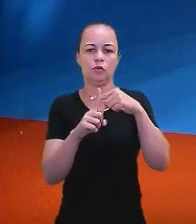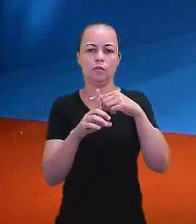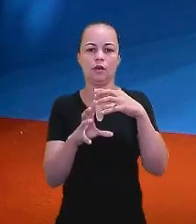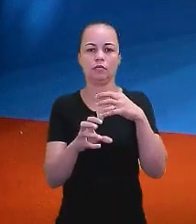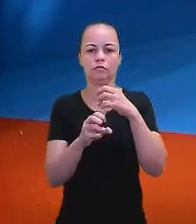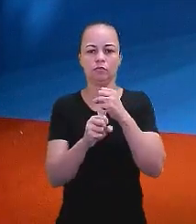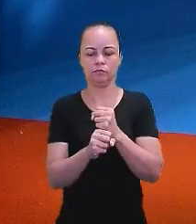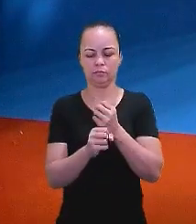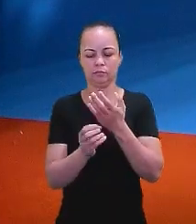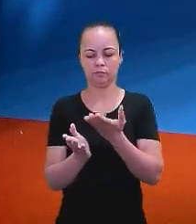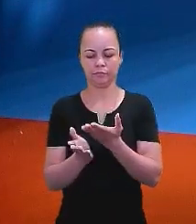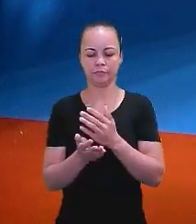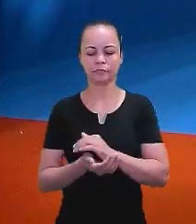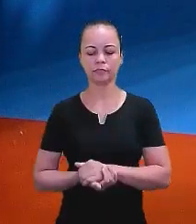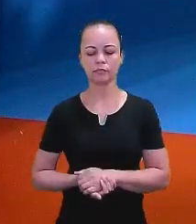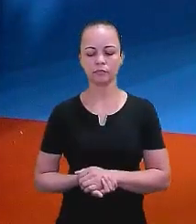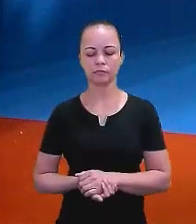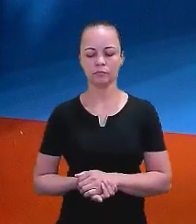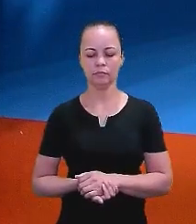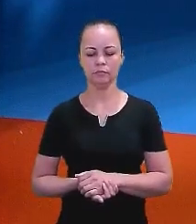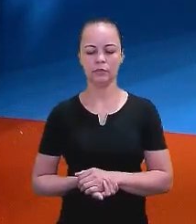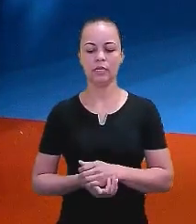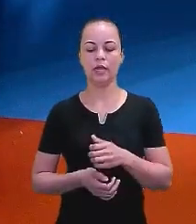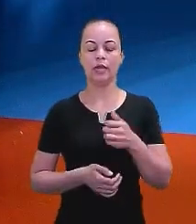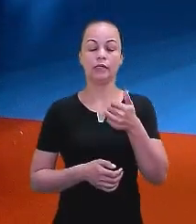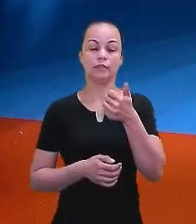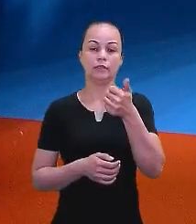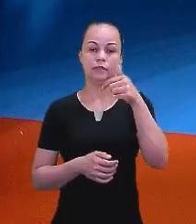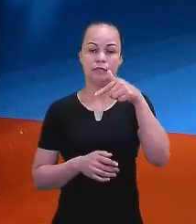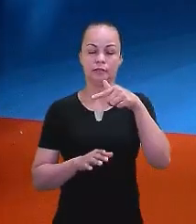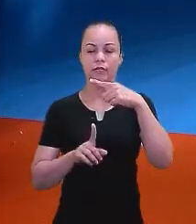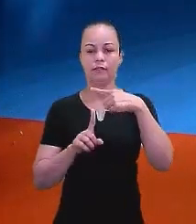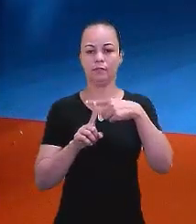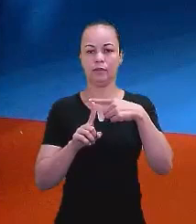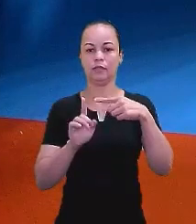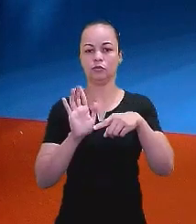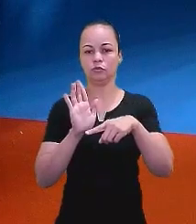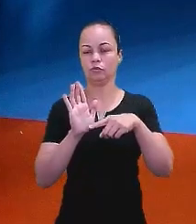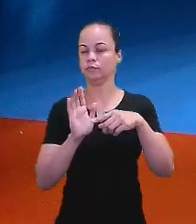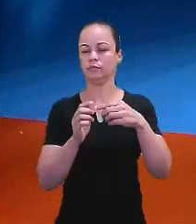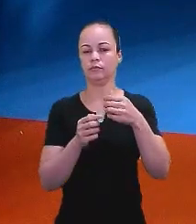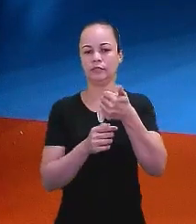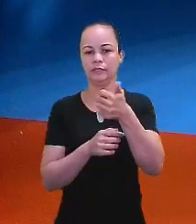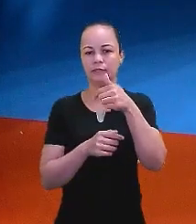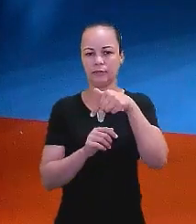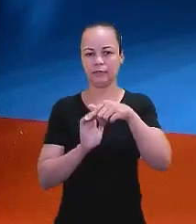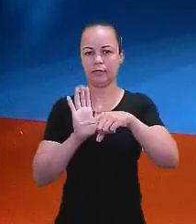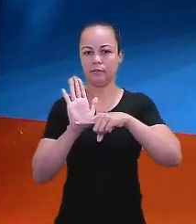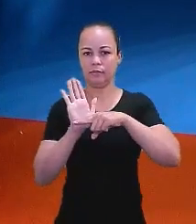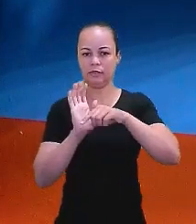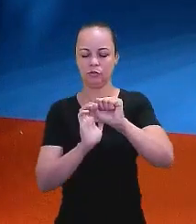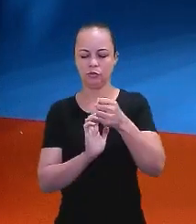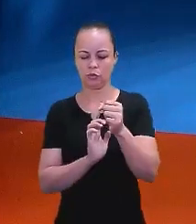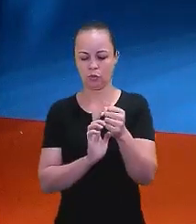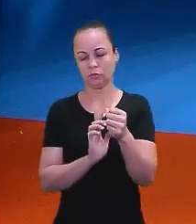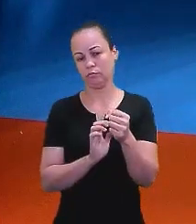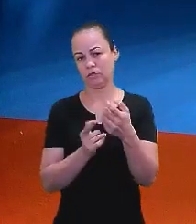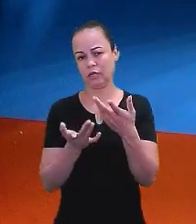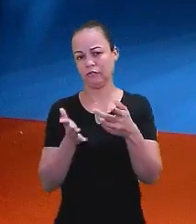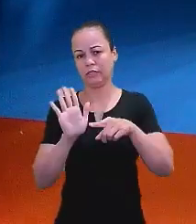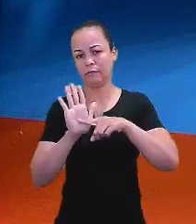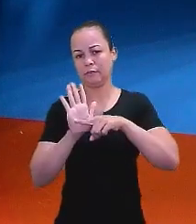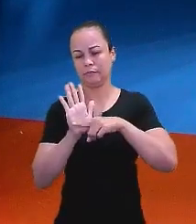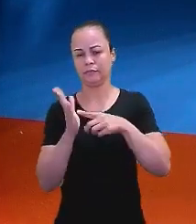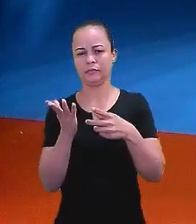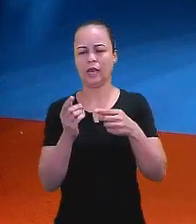valores. Então, aqui, ó, 17 menos 8. Ah, professor, mas aí vai ter subtração no meio. Sim, mas a